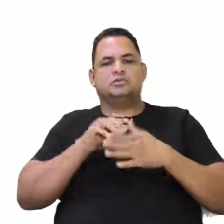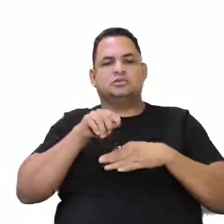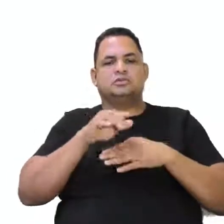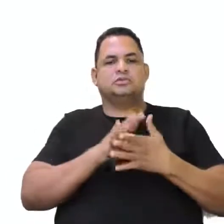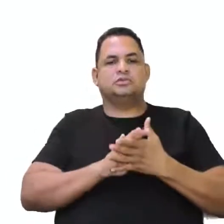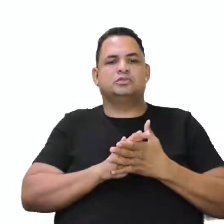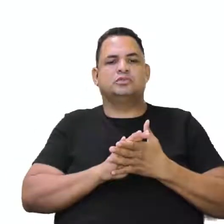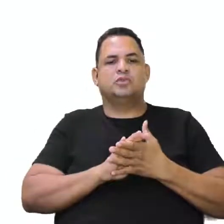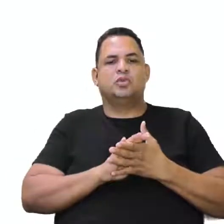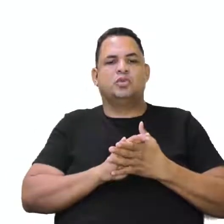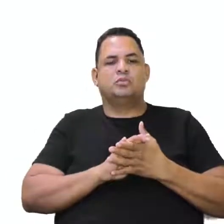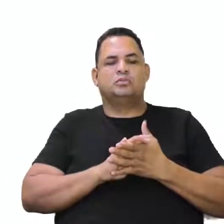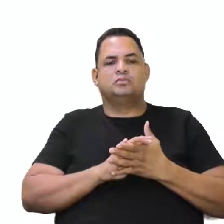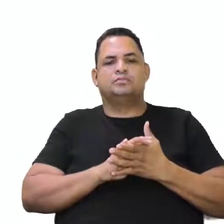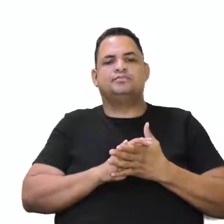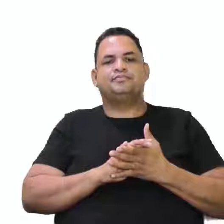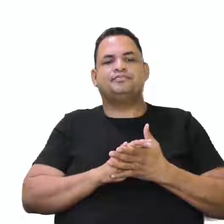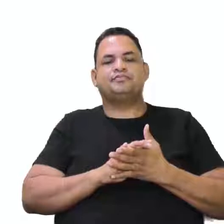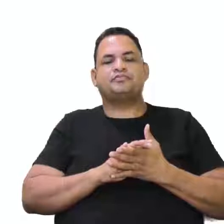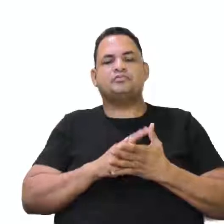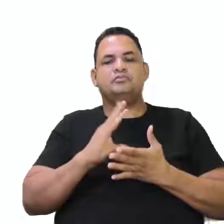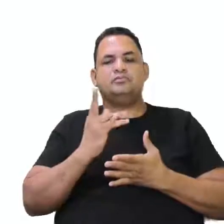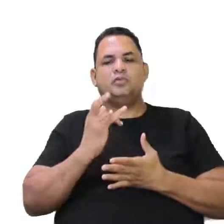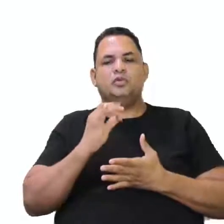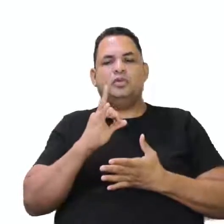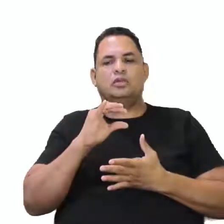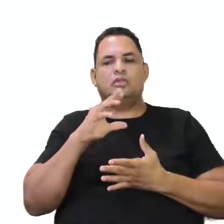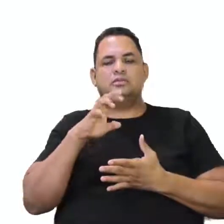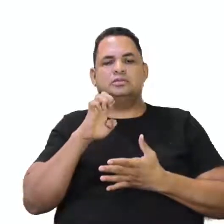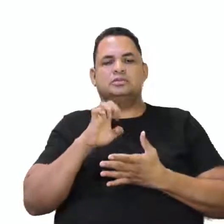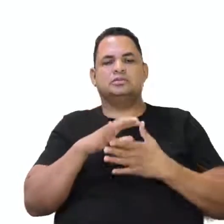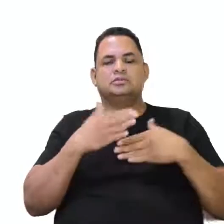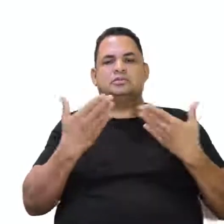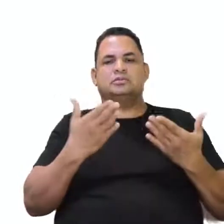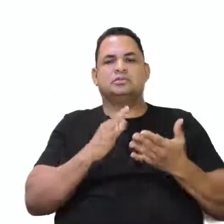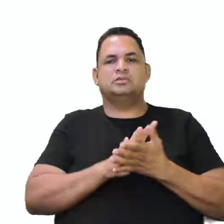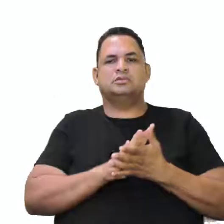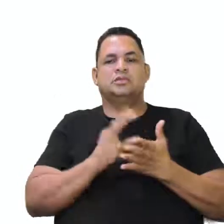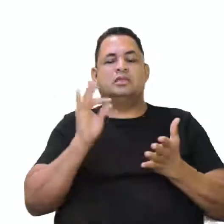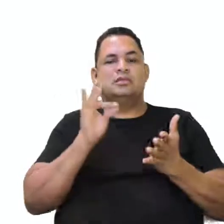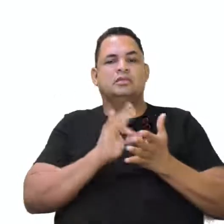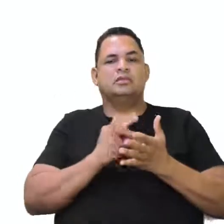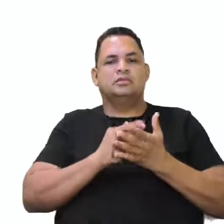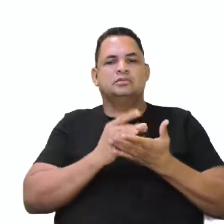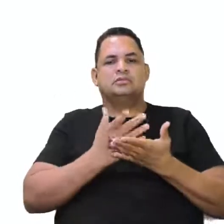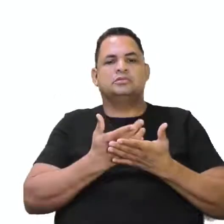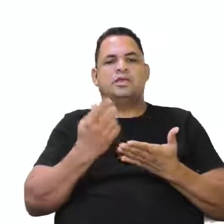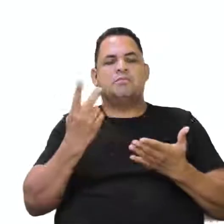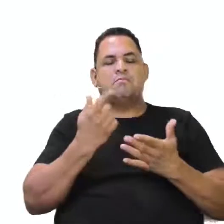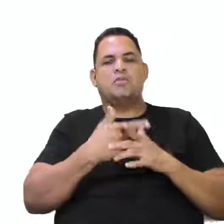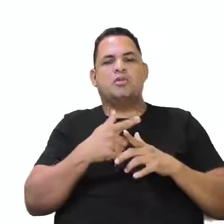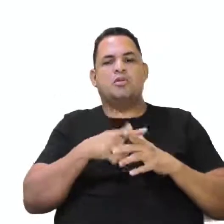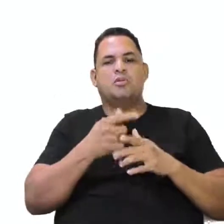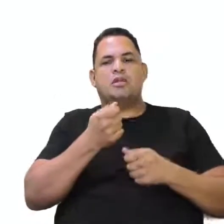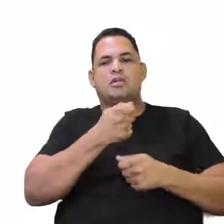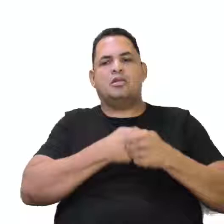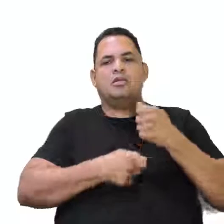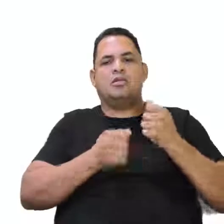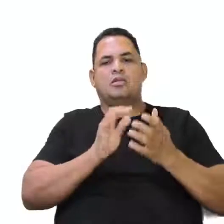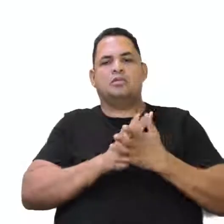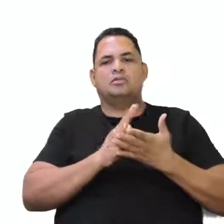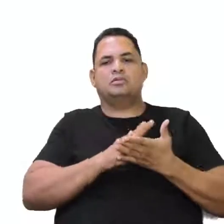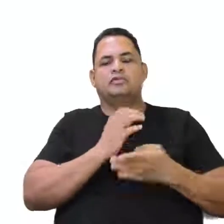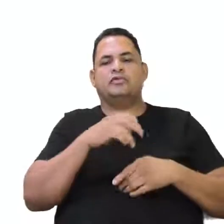Chocolate é bom, não é? Tem gente que não gosta não, mas eu amo, né? Esse fato prejudica economicamente os produtores brasileiros